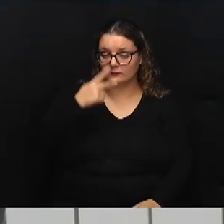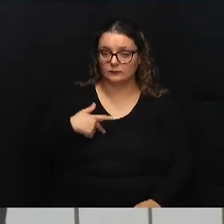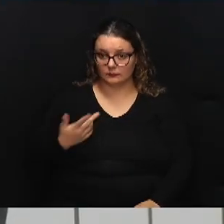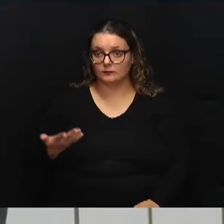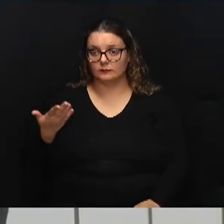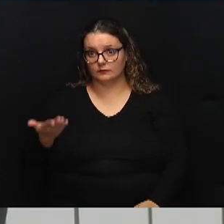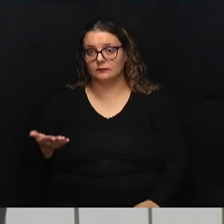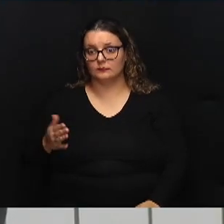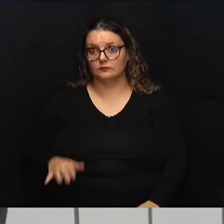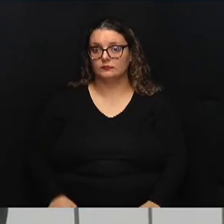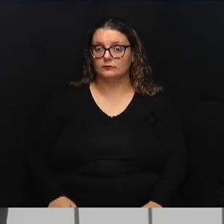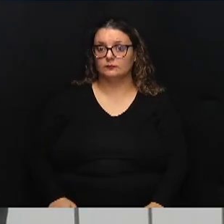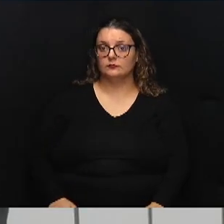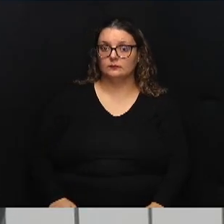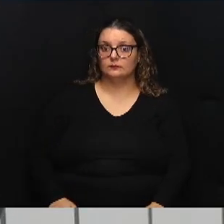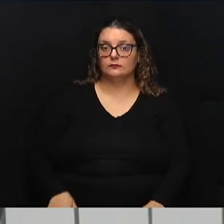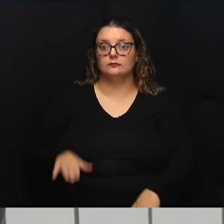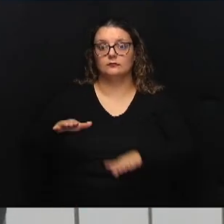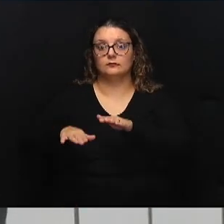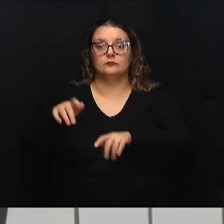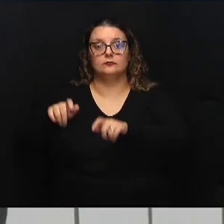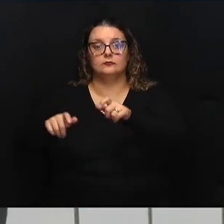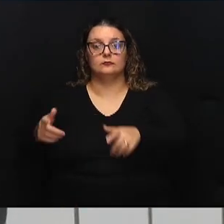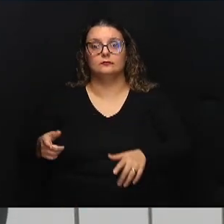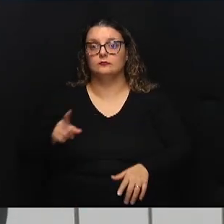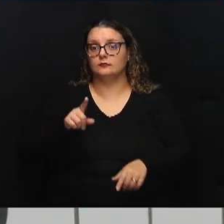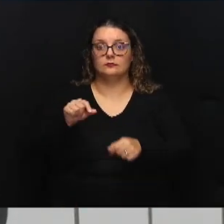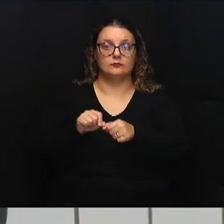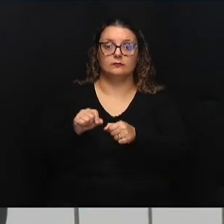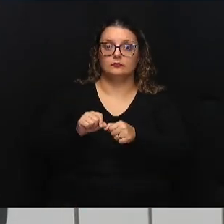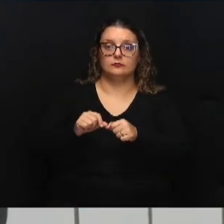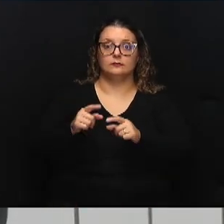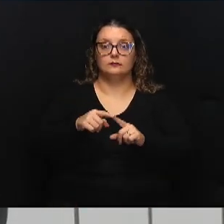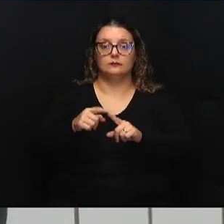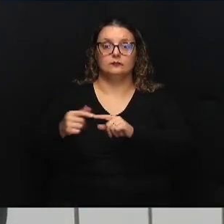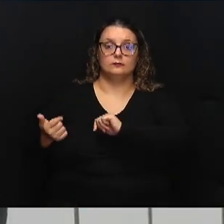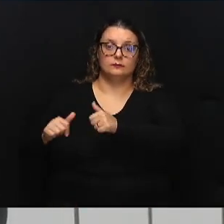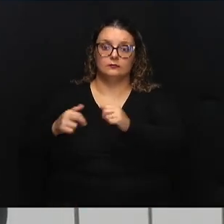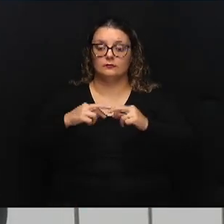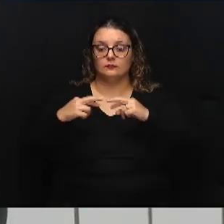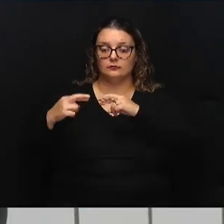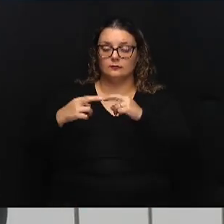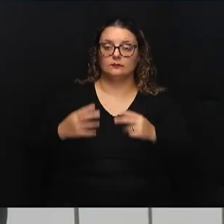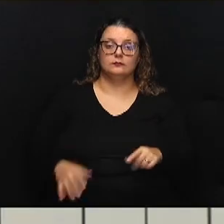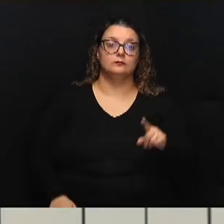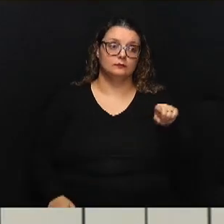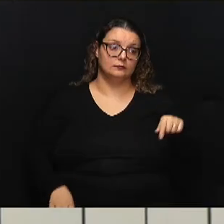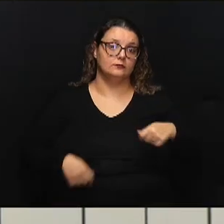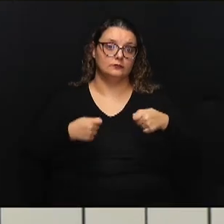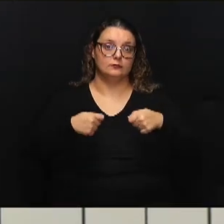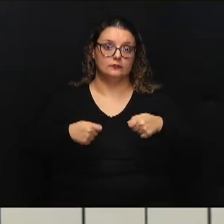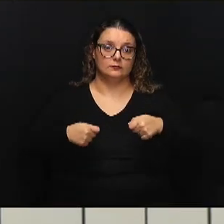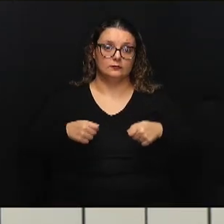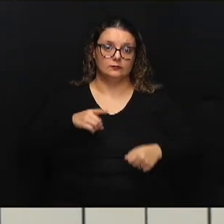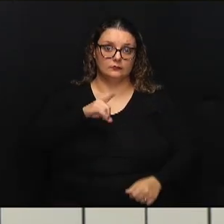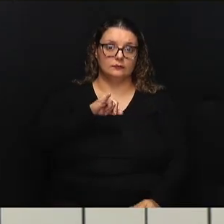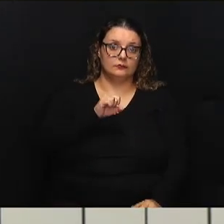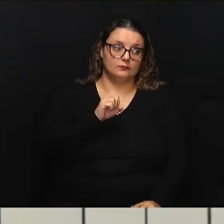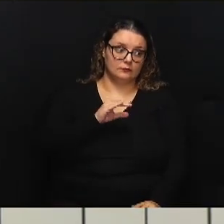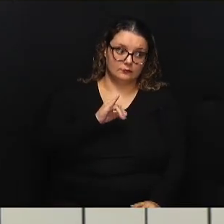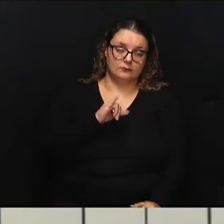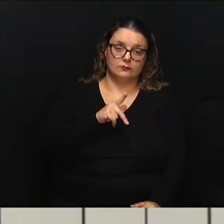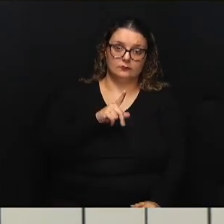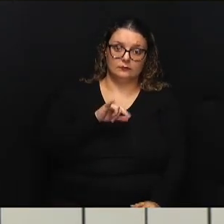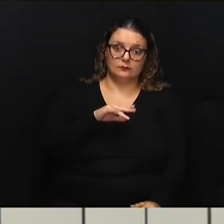isso, né? E às vezes a pessoa não faz esse tipo de análise, né? É preciso ter muita disciplina, né? Porque inicialmente